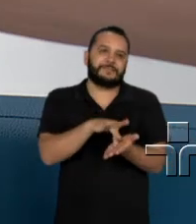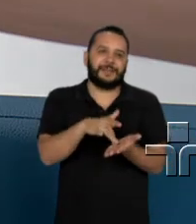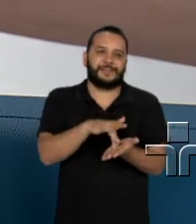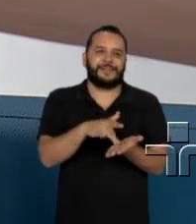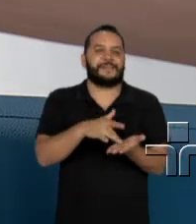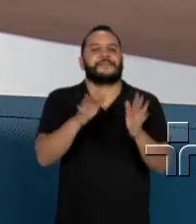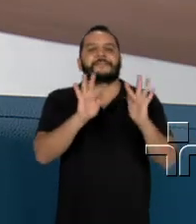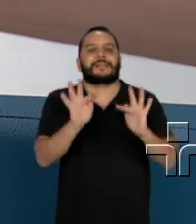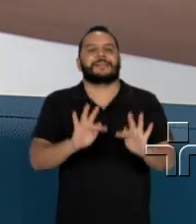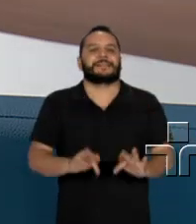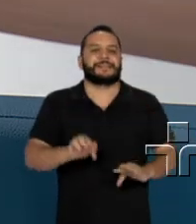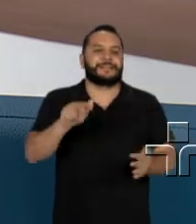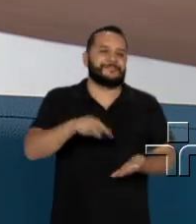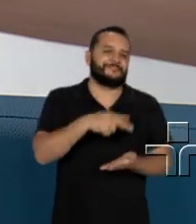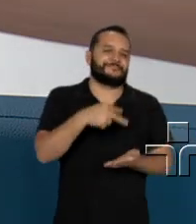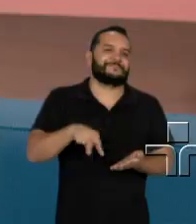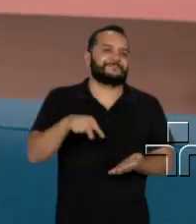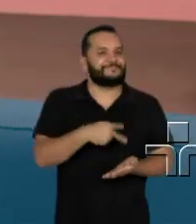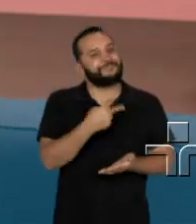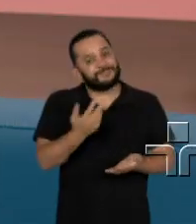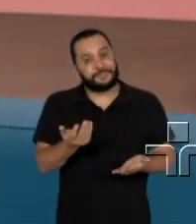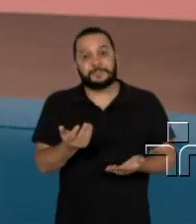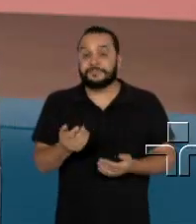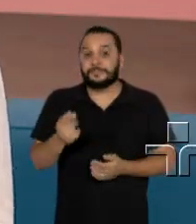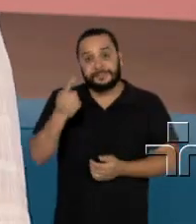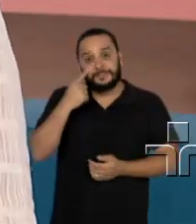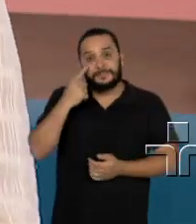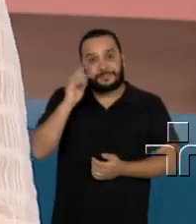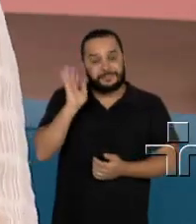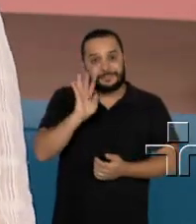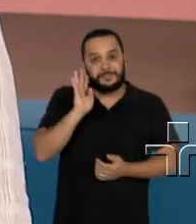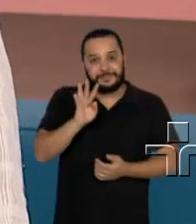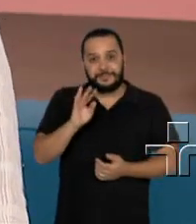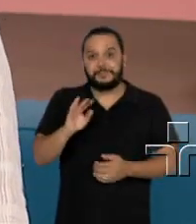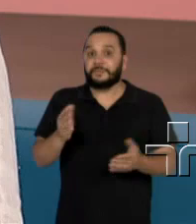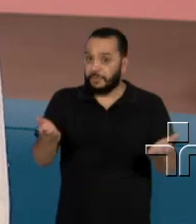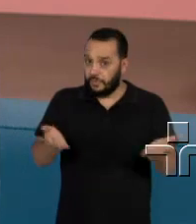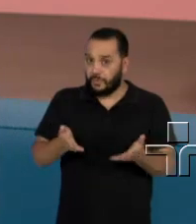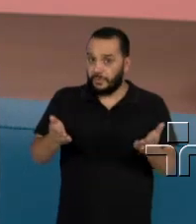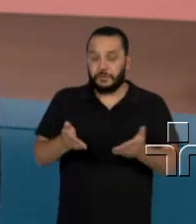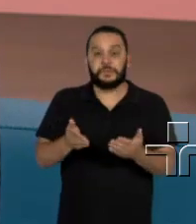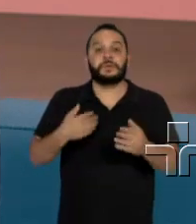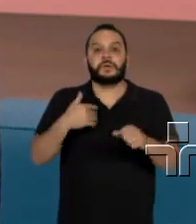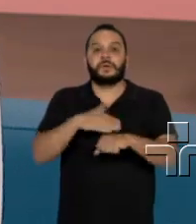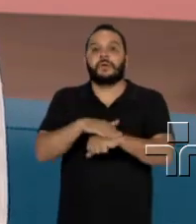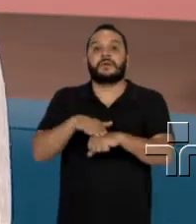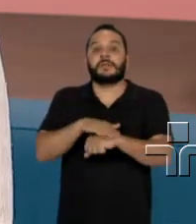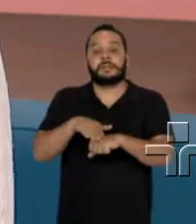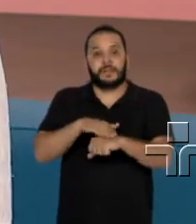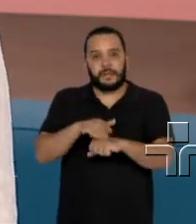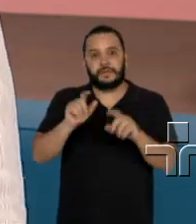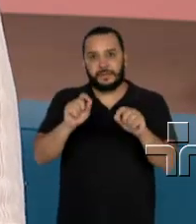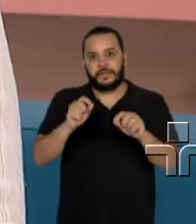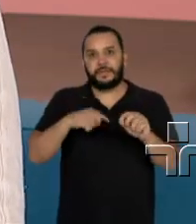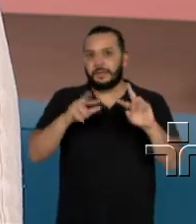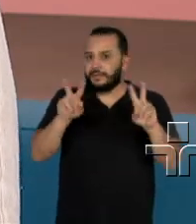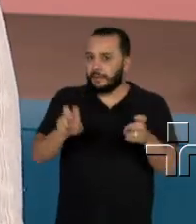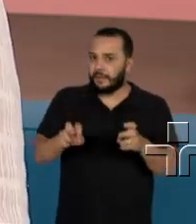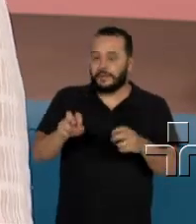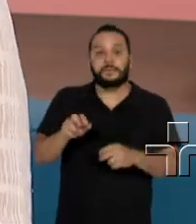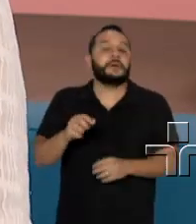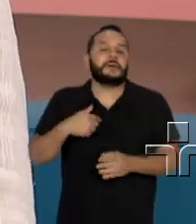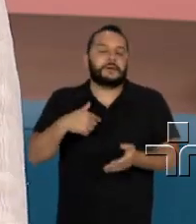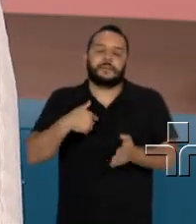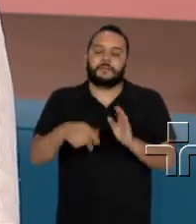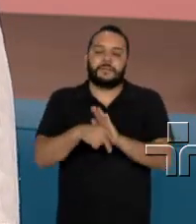felizes dançando e olha que legal né ainda no programa de hoje nós vamos ter uma reportagem sobre balé para cegos